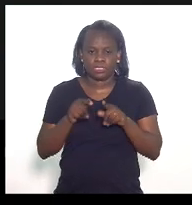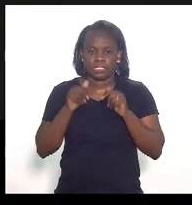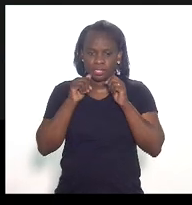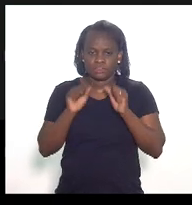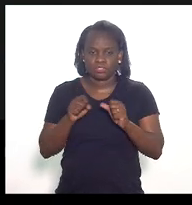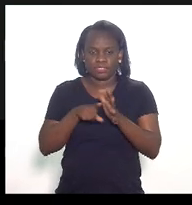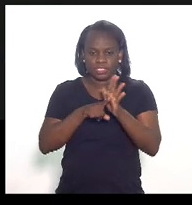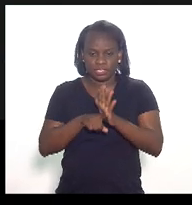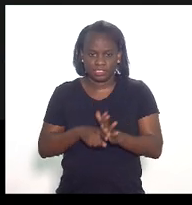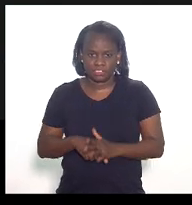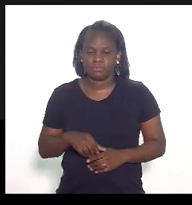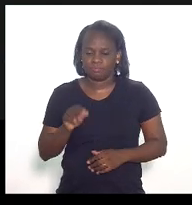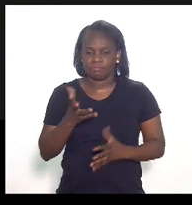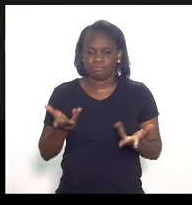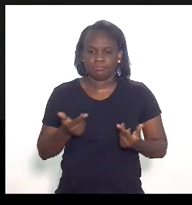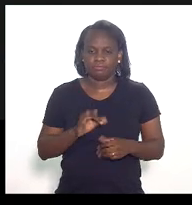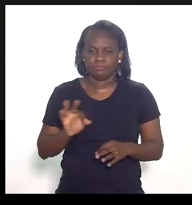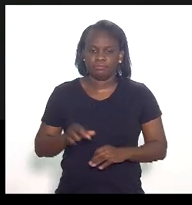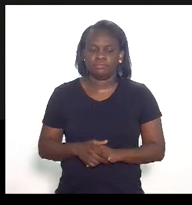analisar.